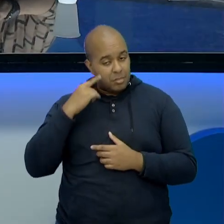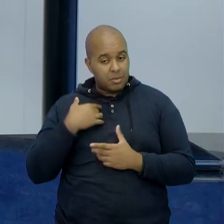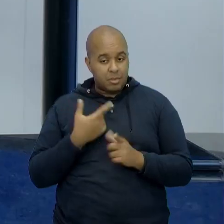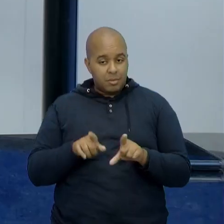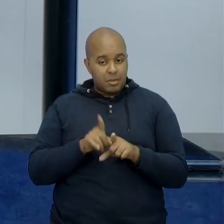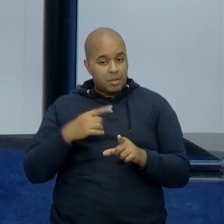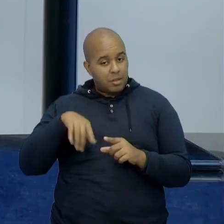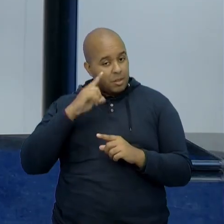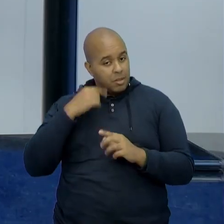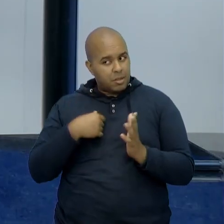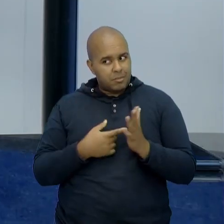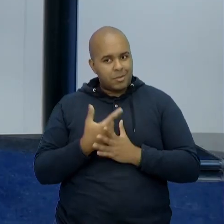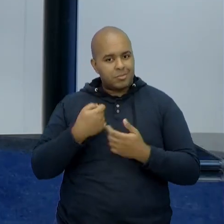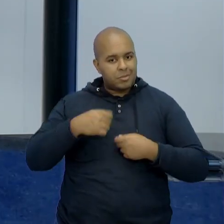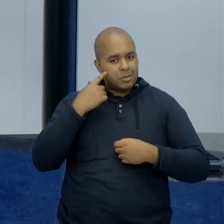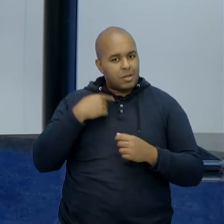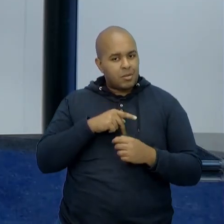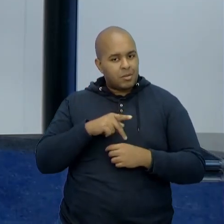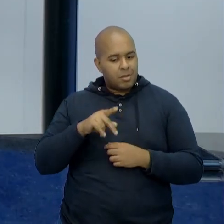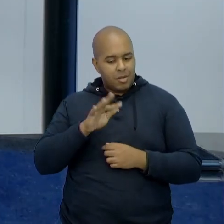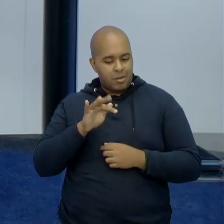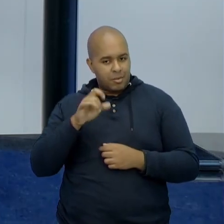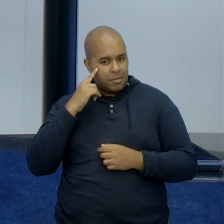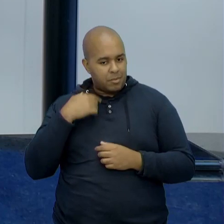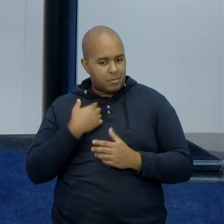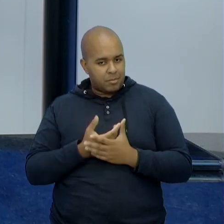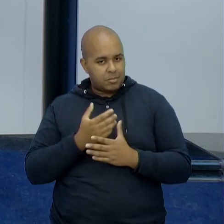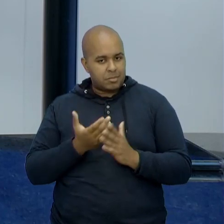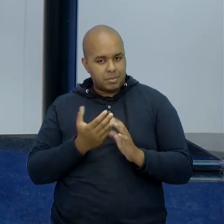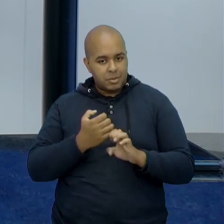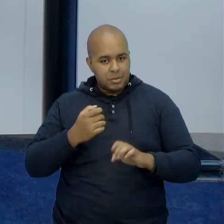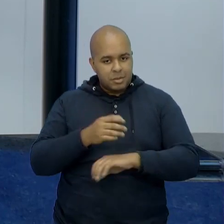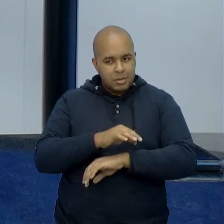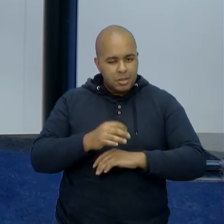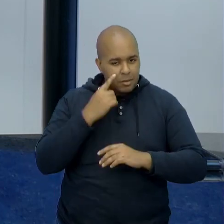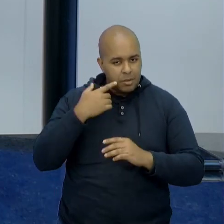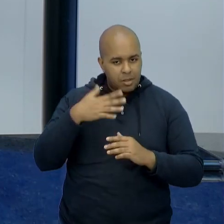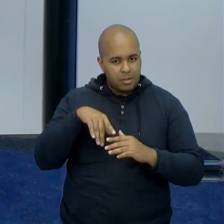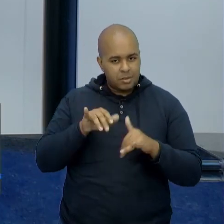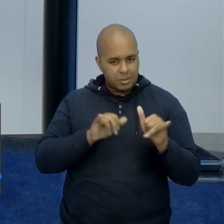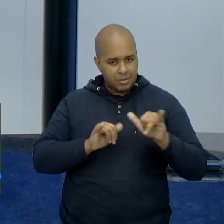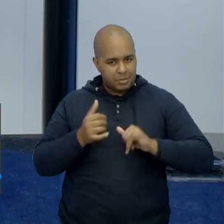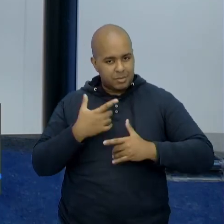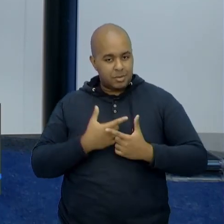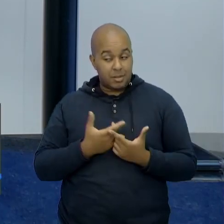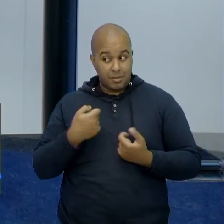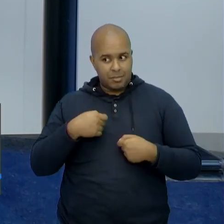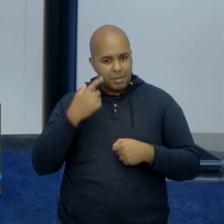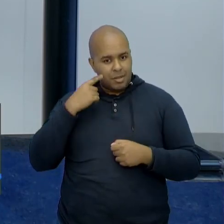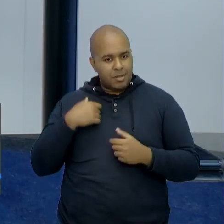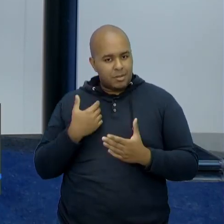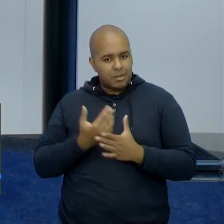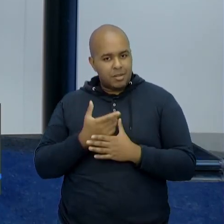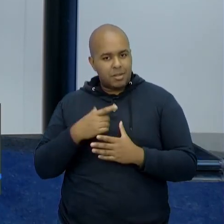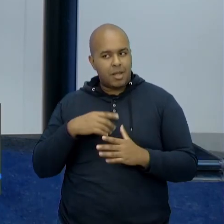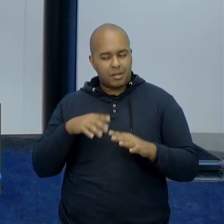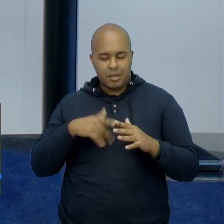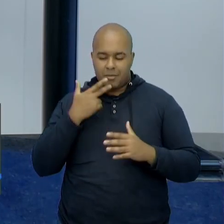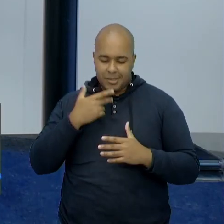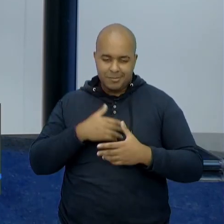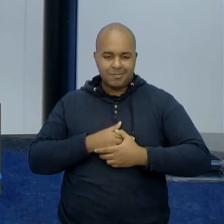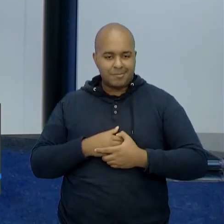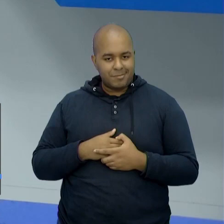Aliás, eu precisei da professora Fabi para engenharia ambiental numas aulas de química. Eu